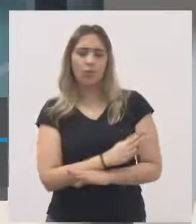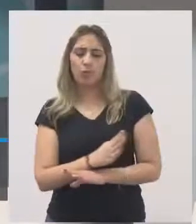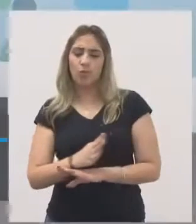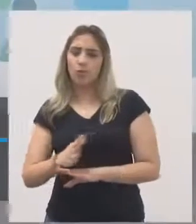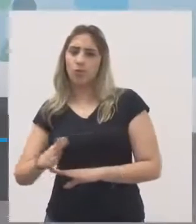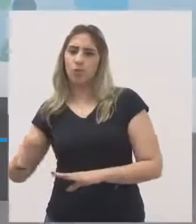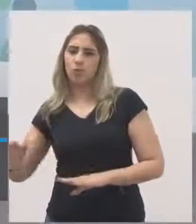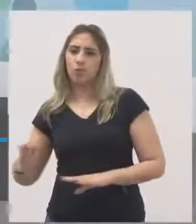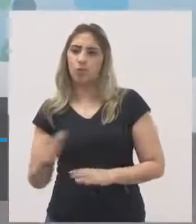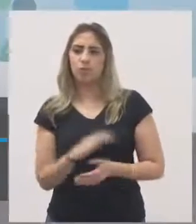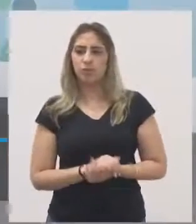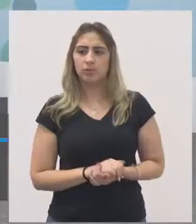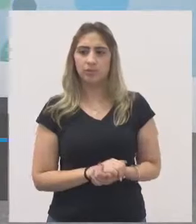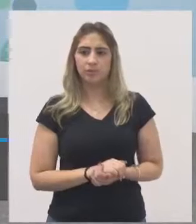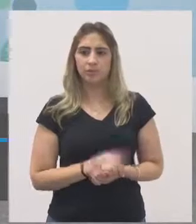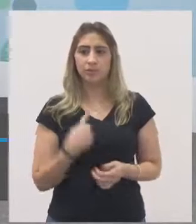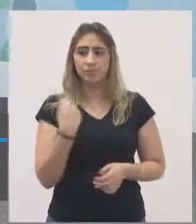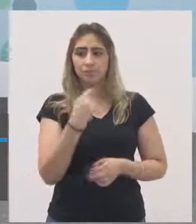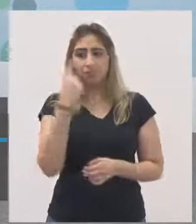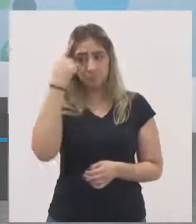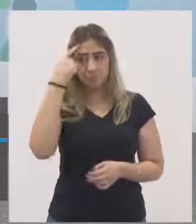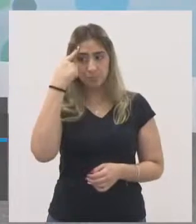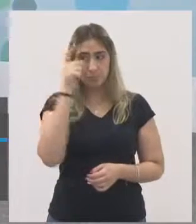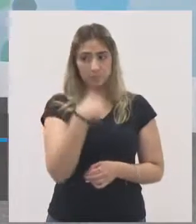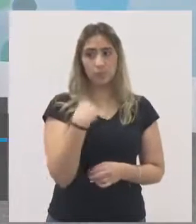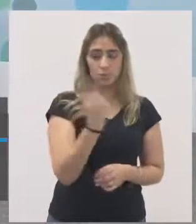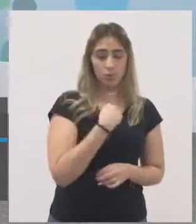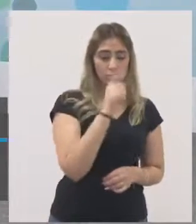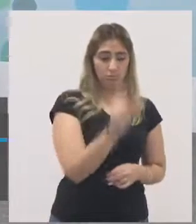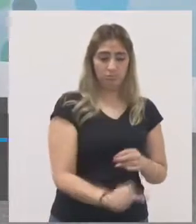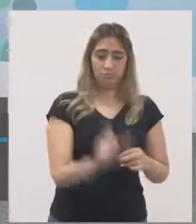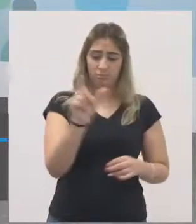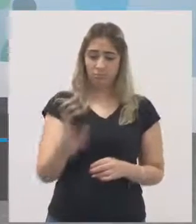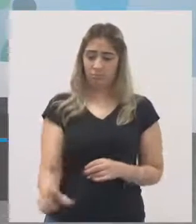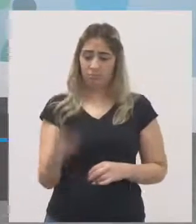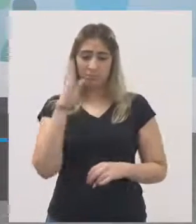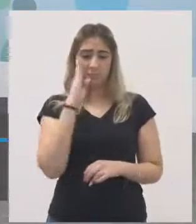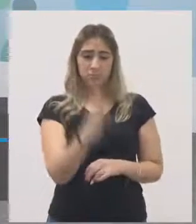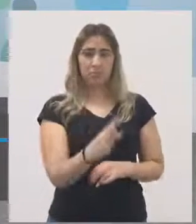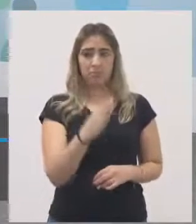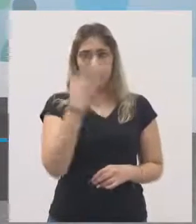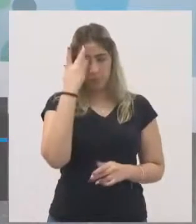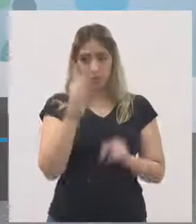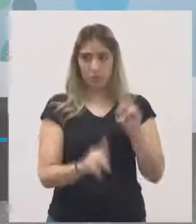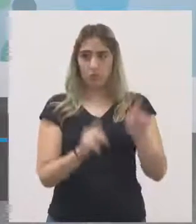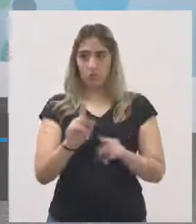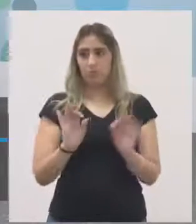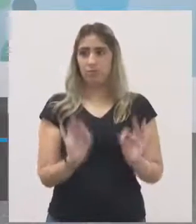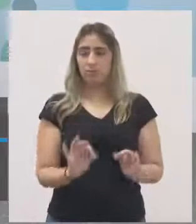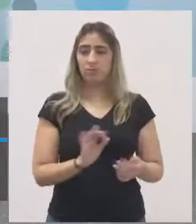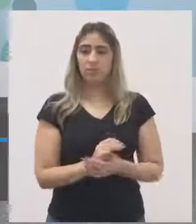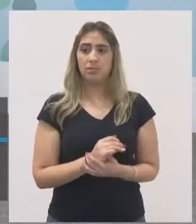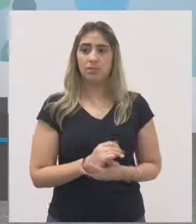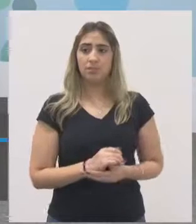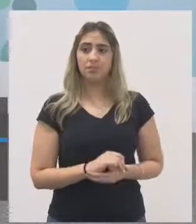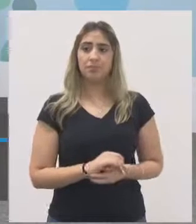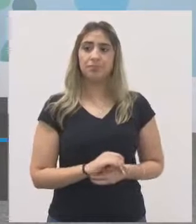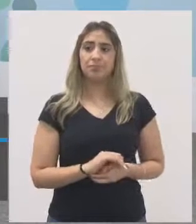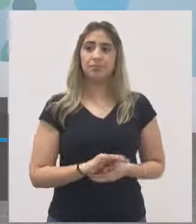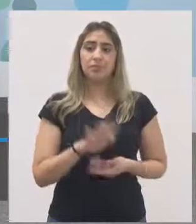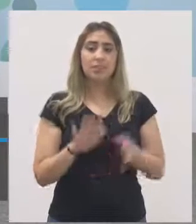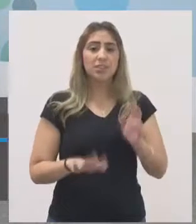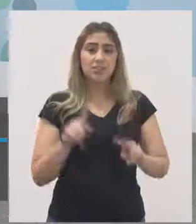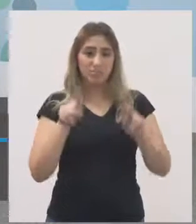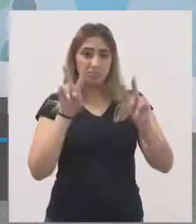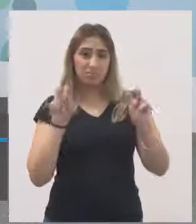verdade, a gente tem que pensar no nosso A gente público-alvo, tem que né? pensar no nosso público-alvo. Por E a exemplo, temática também, porque às vezes é uma temática meio maçante,